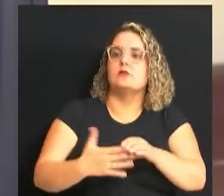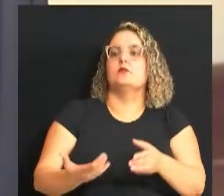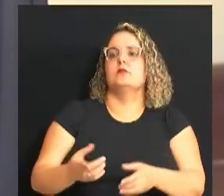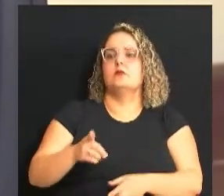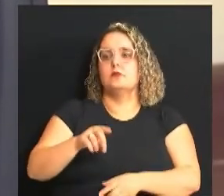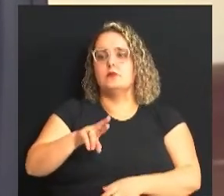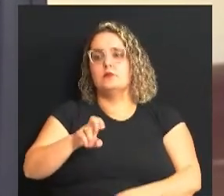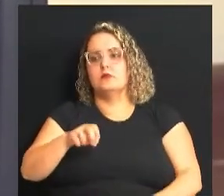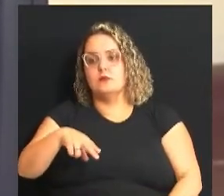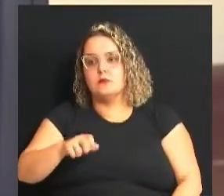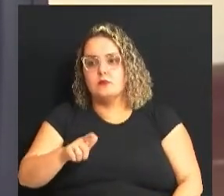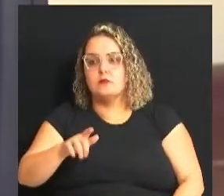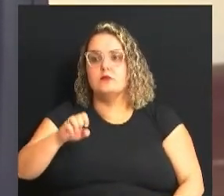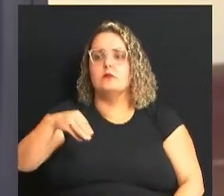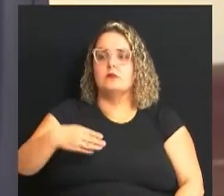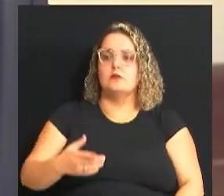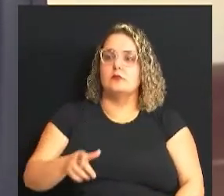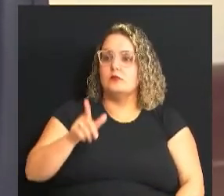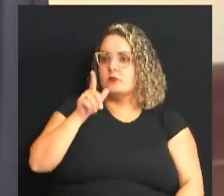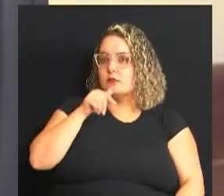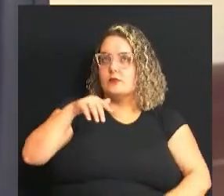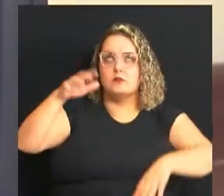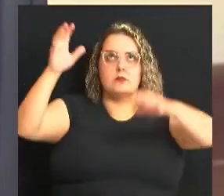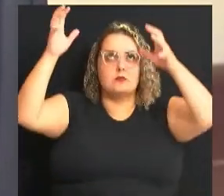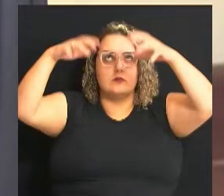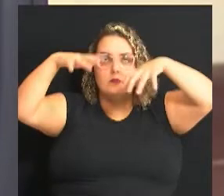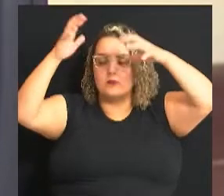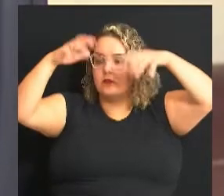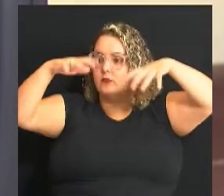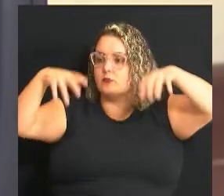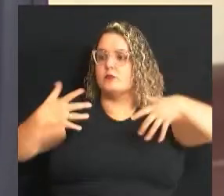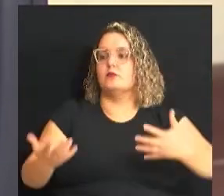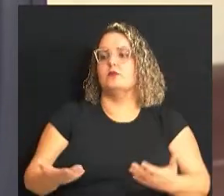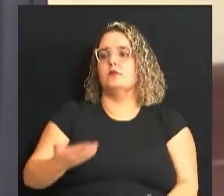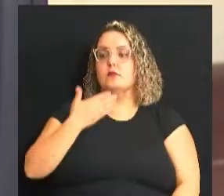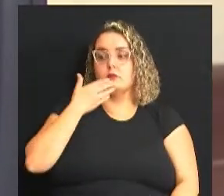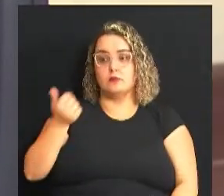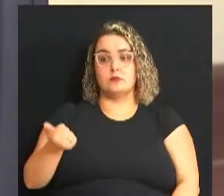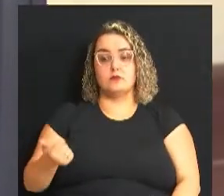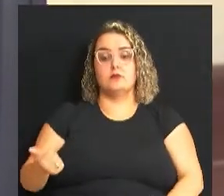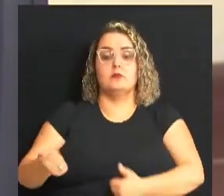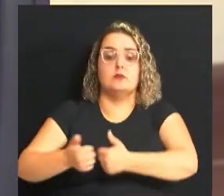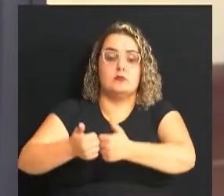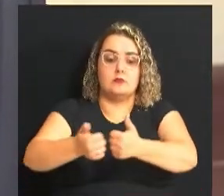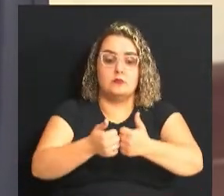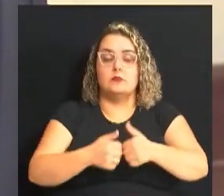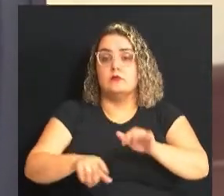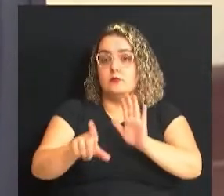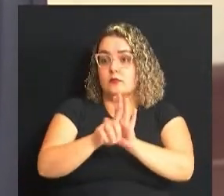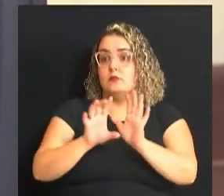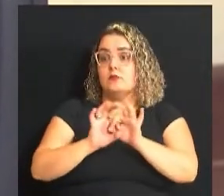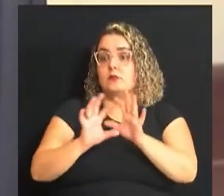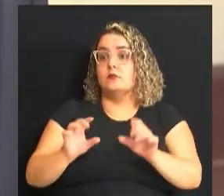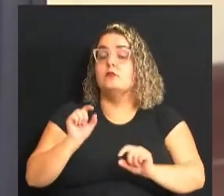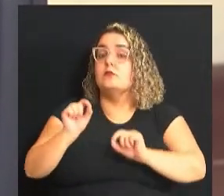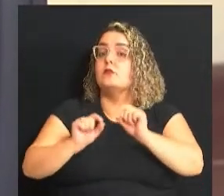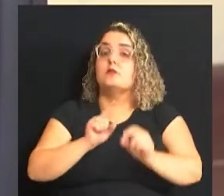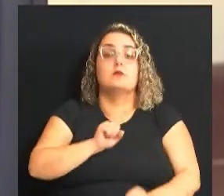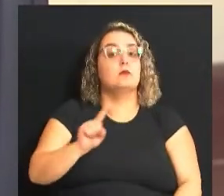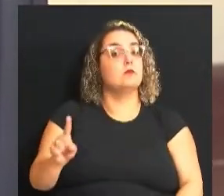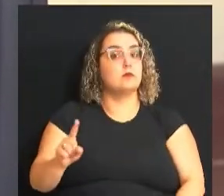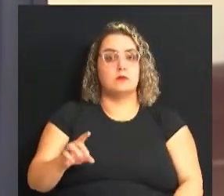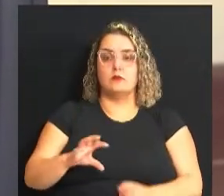drenagem das águas de chuva, você melhora o entorno. Então, a lei permite isso. O que a lei não permite? Aquilo que é